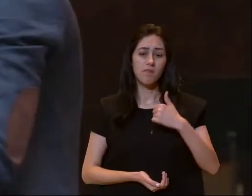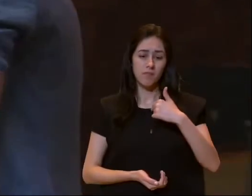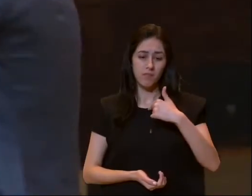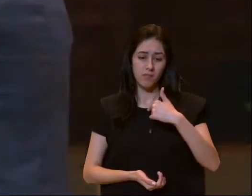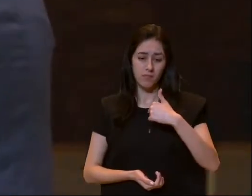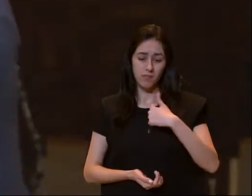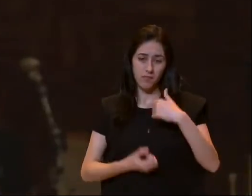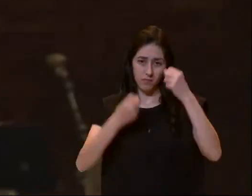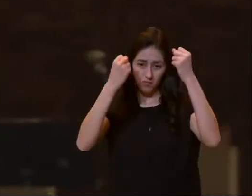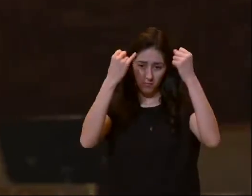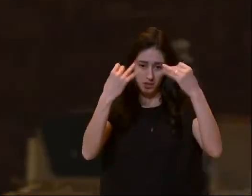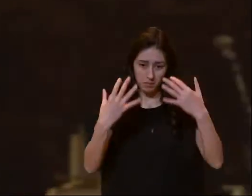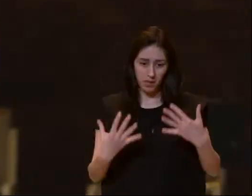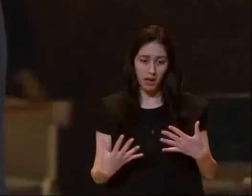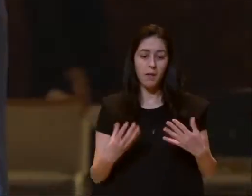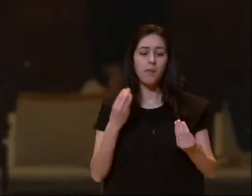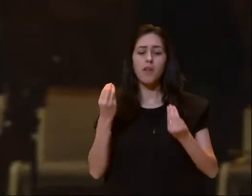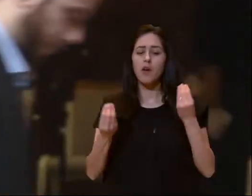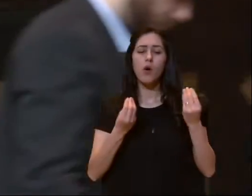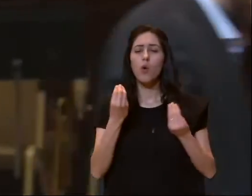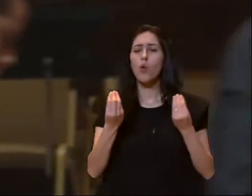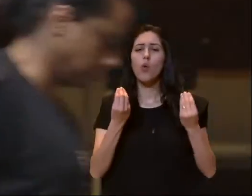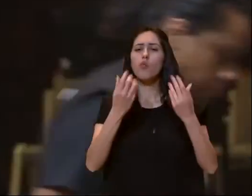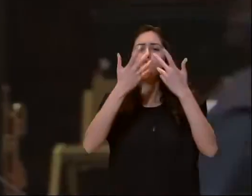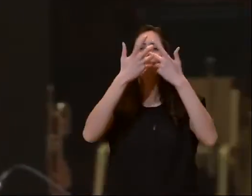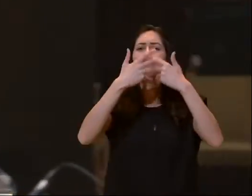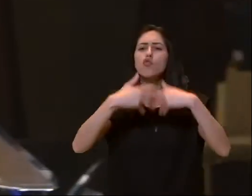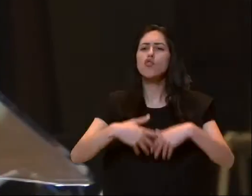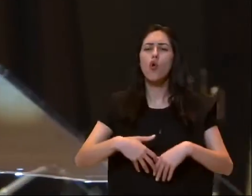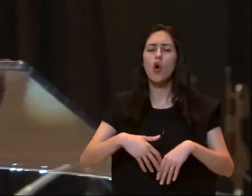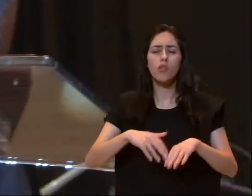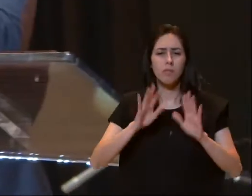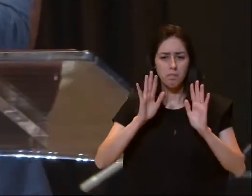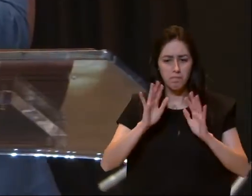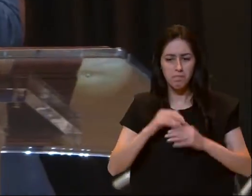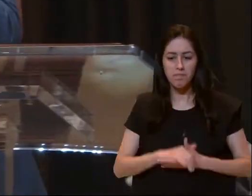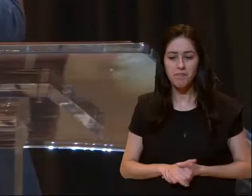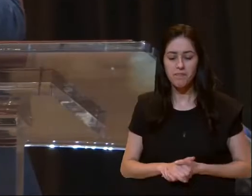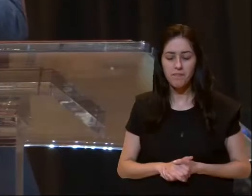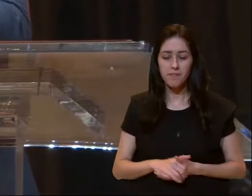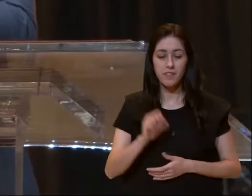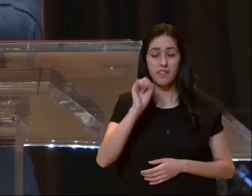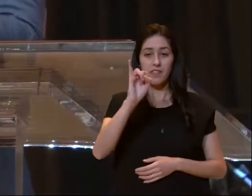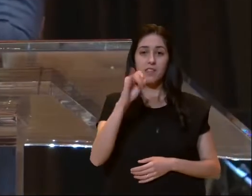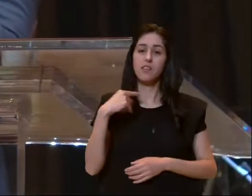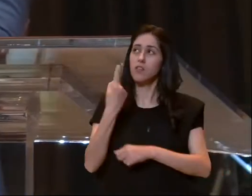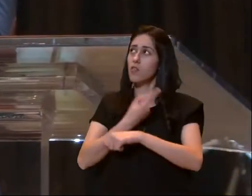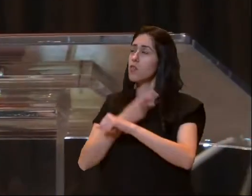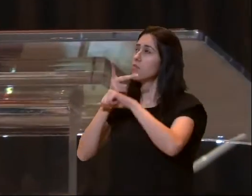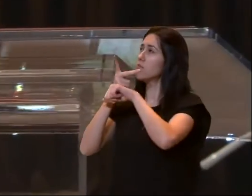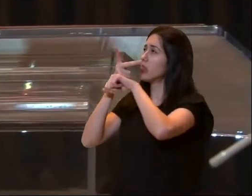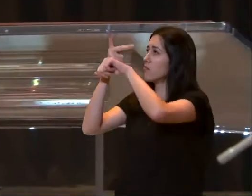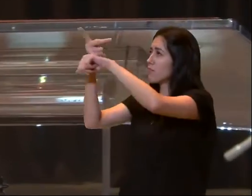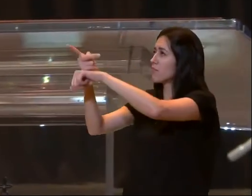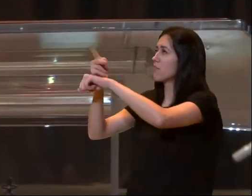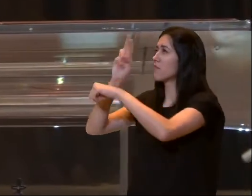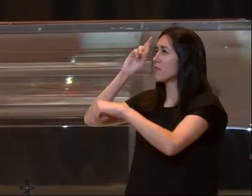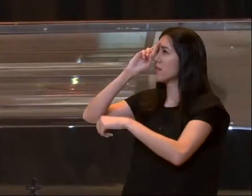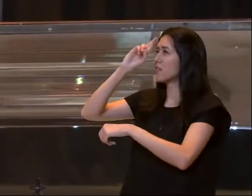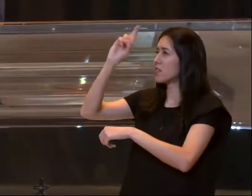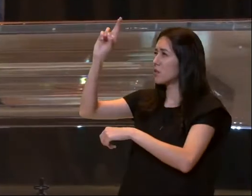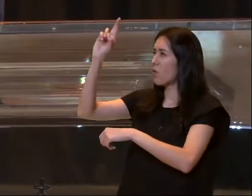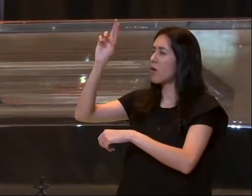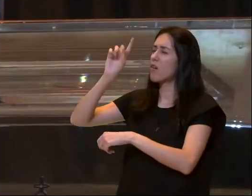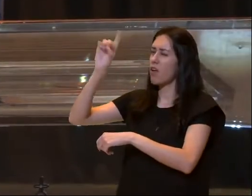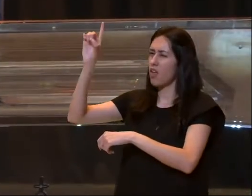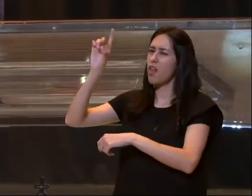obrigado, como funcionam as medidas de Deus. Quando buscamos o Senhor, Ele derrama da presença dEle,